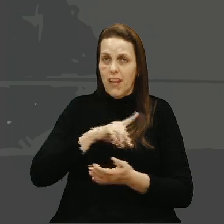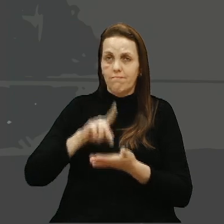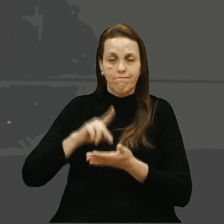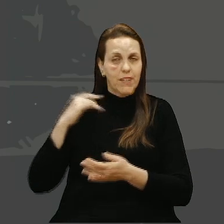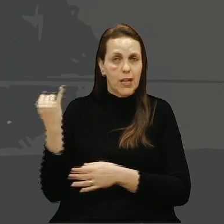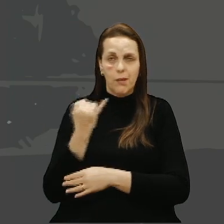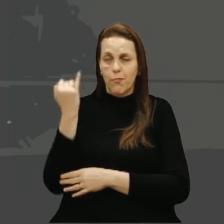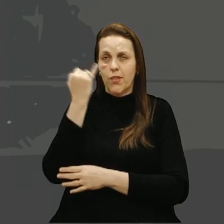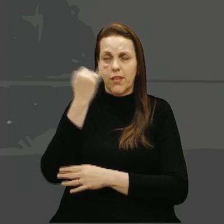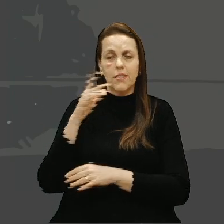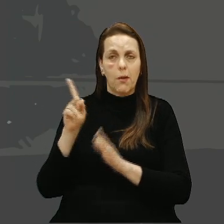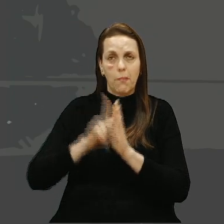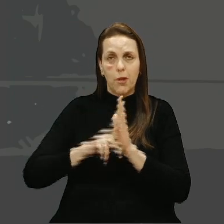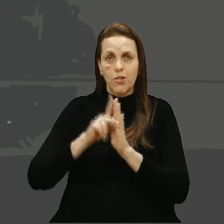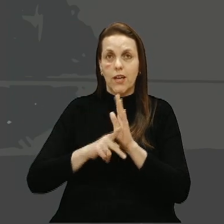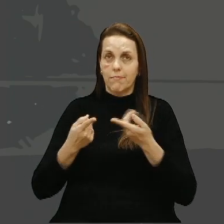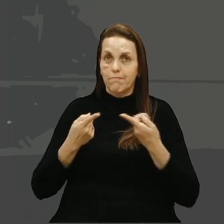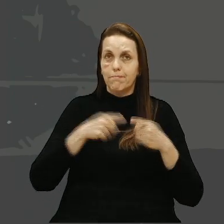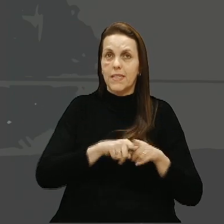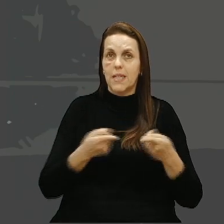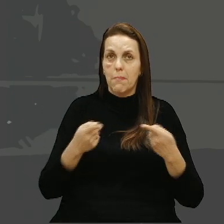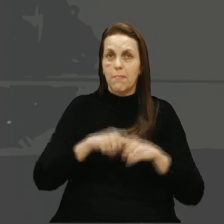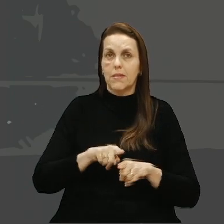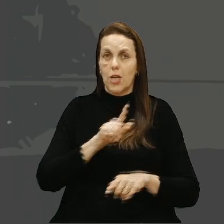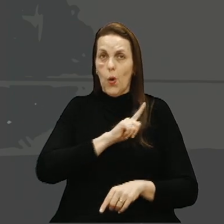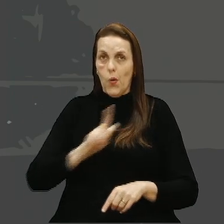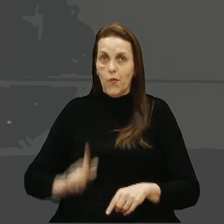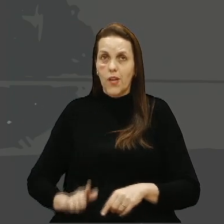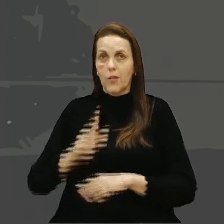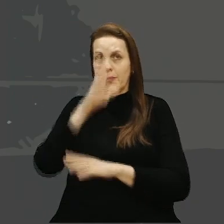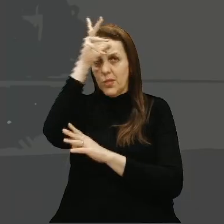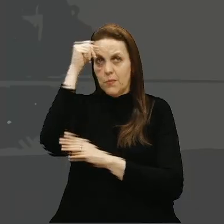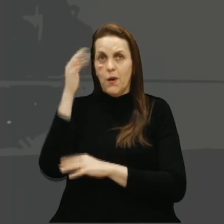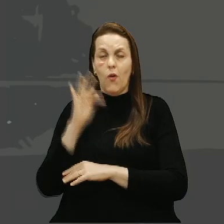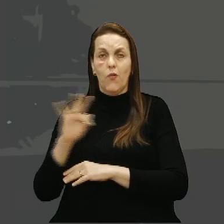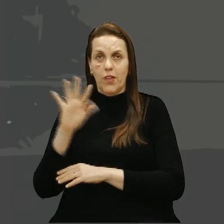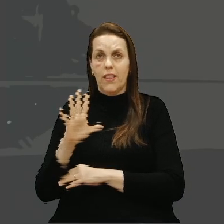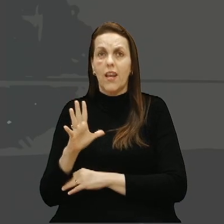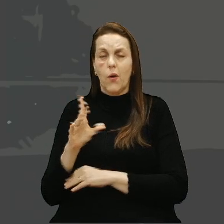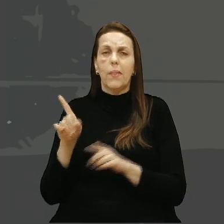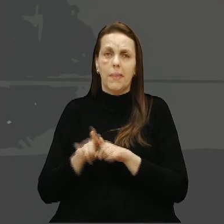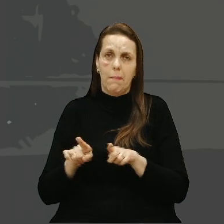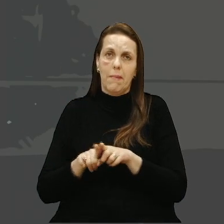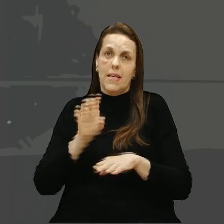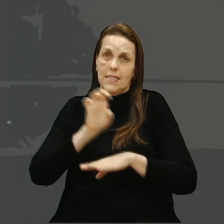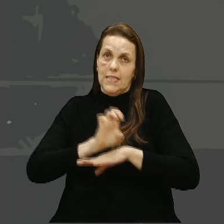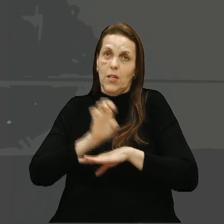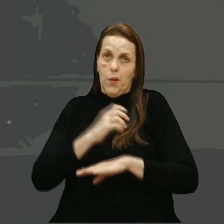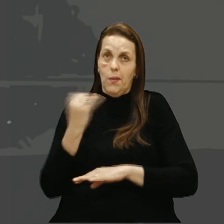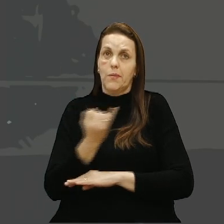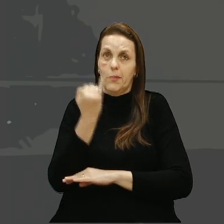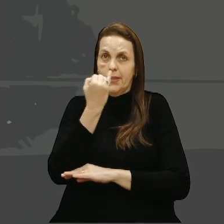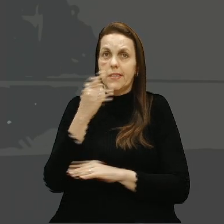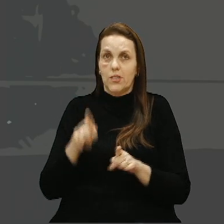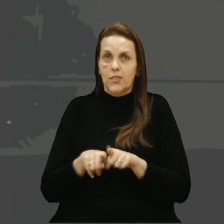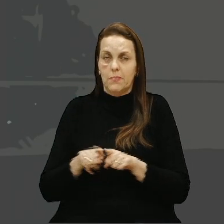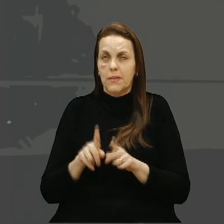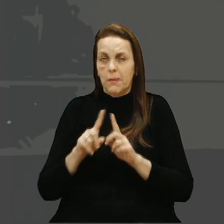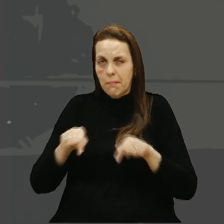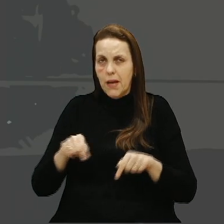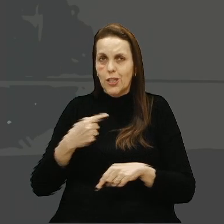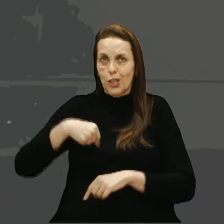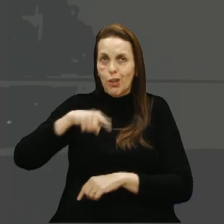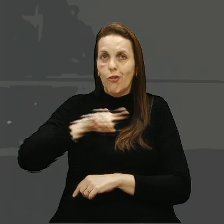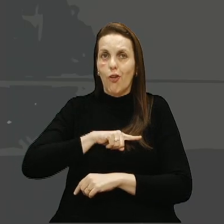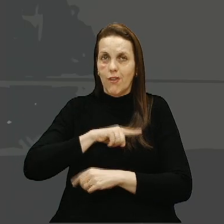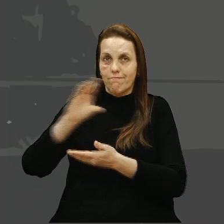projetos construídos, né, em parceria com o governo municipal e federal. Claro que o governo estadual também é importante nesse caso, mas nós estamos aqui